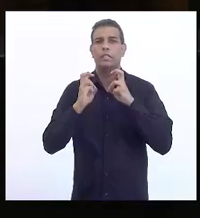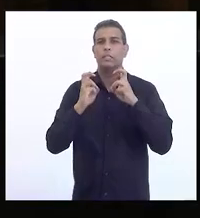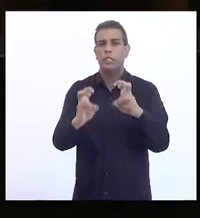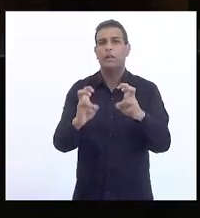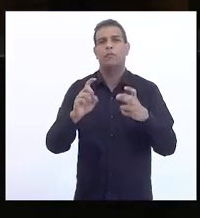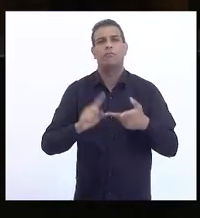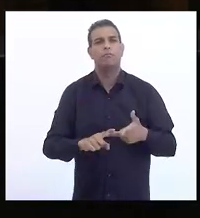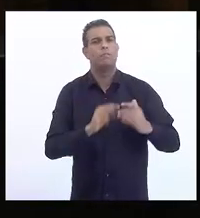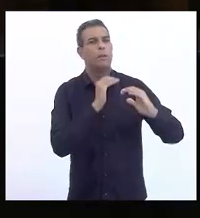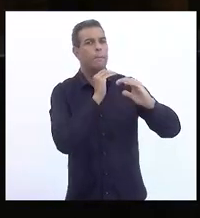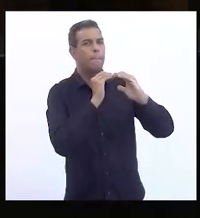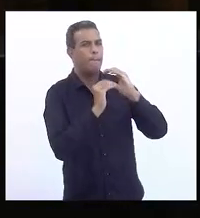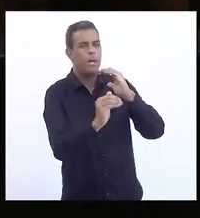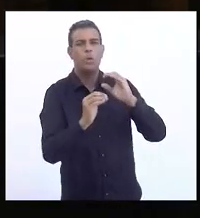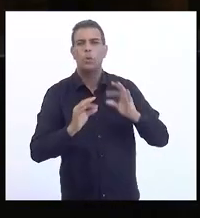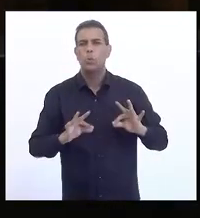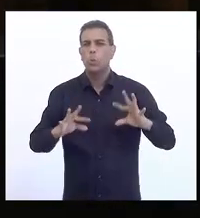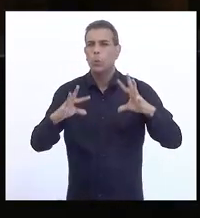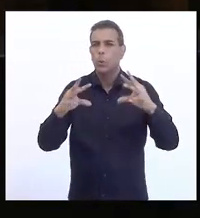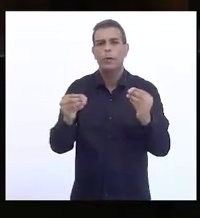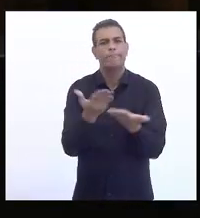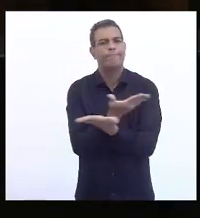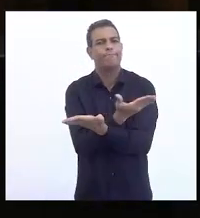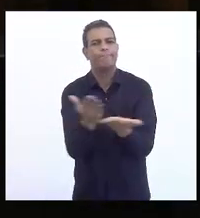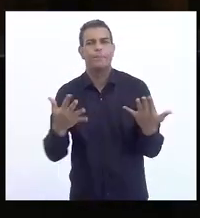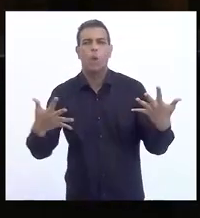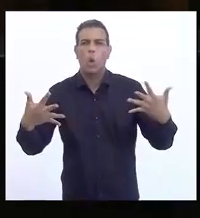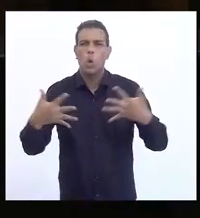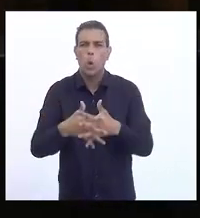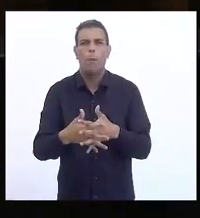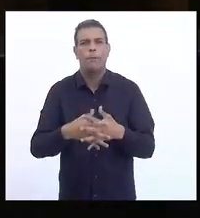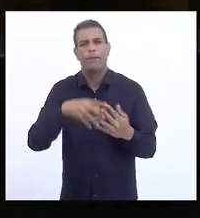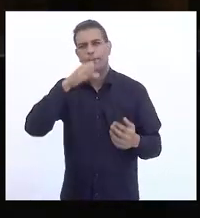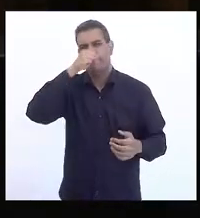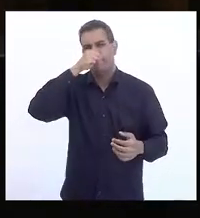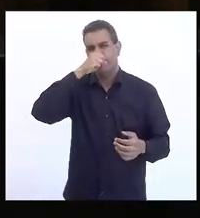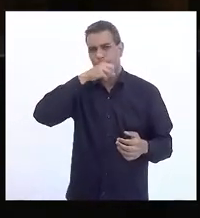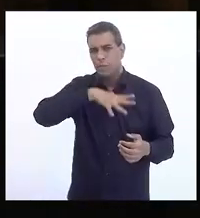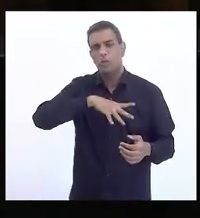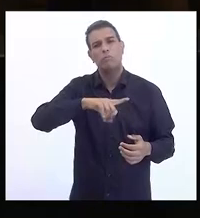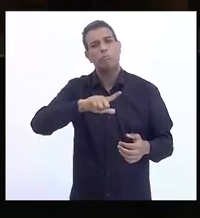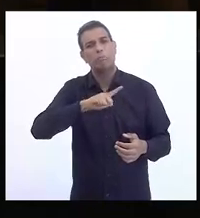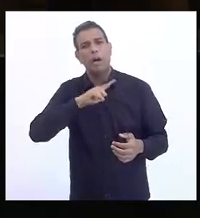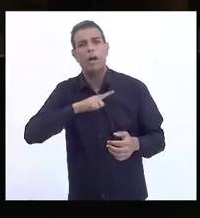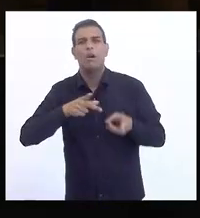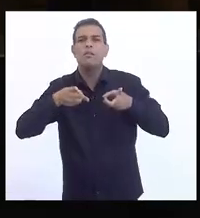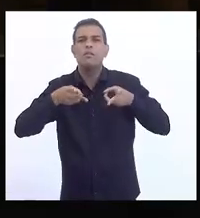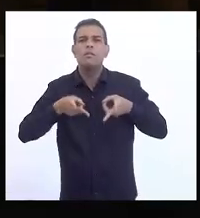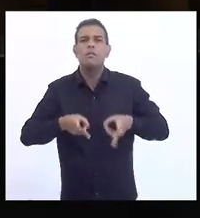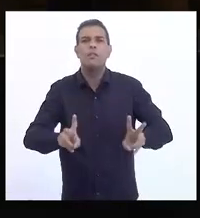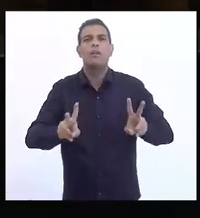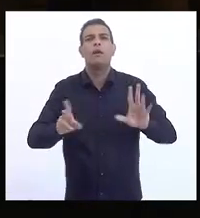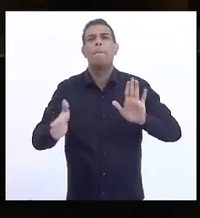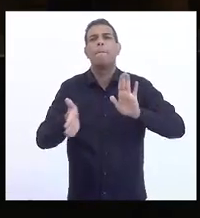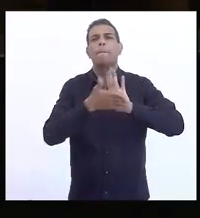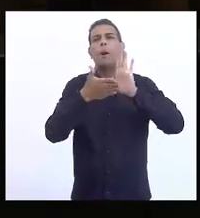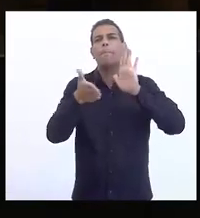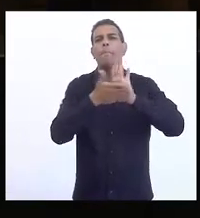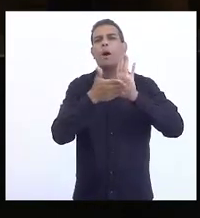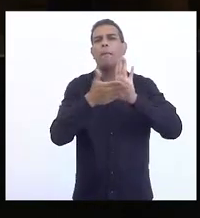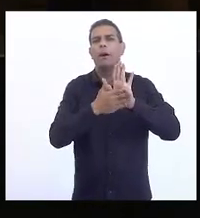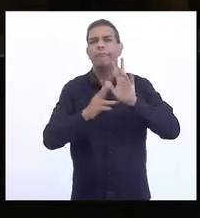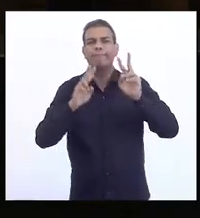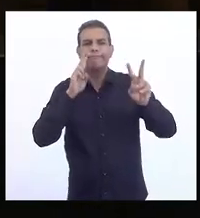os metrôs, numa situação completamente absurda, houve, sem dúvida nenhuma, na proposta